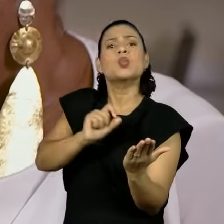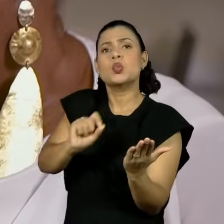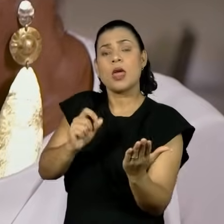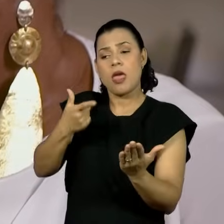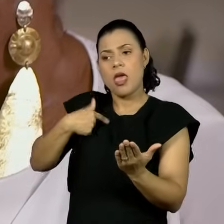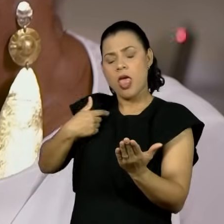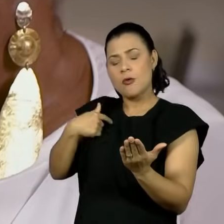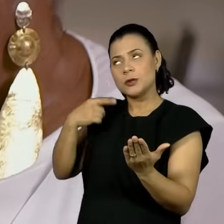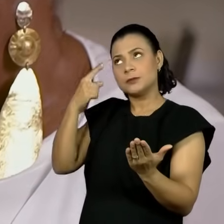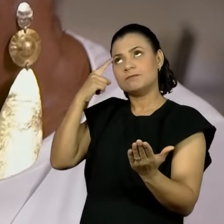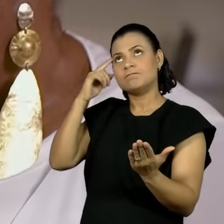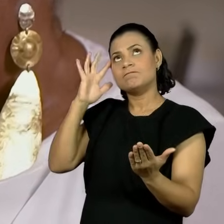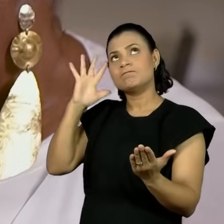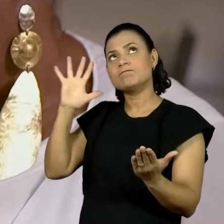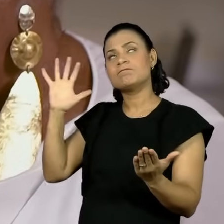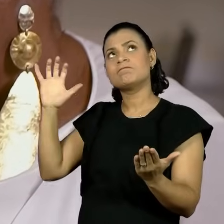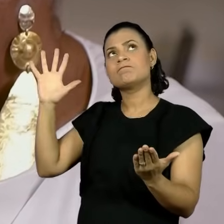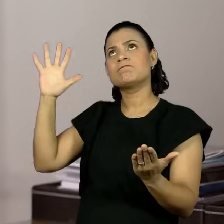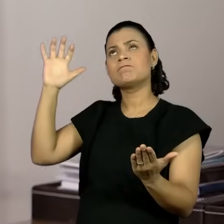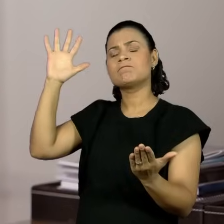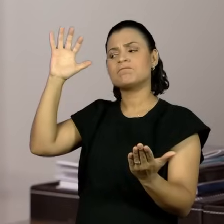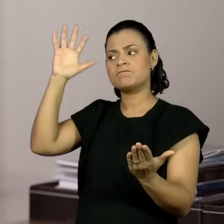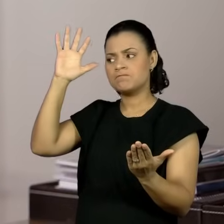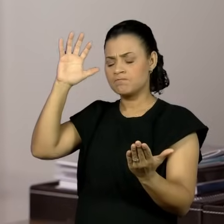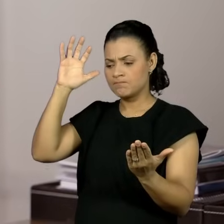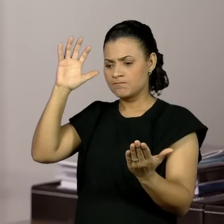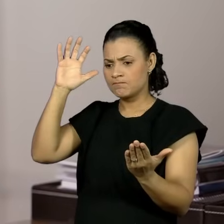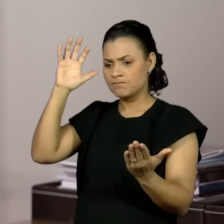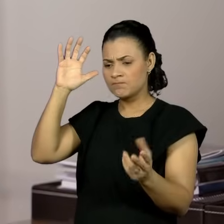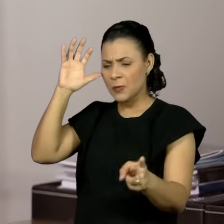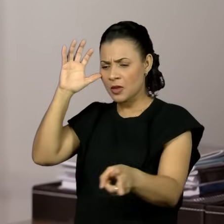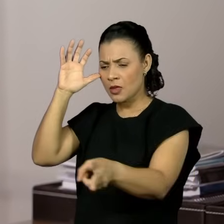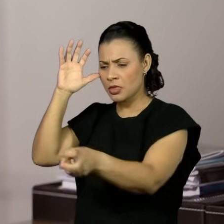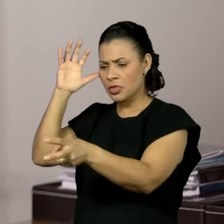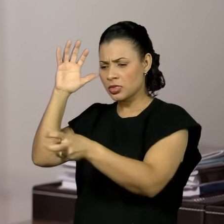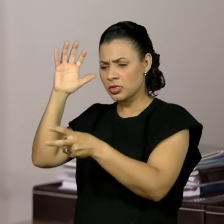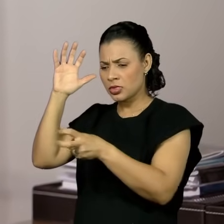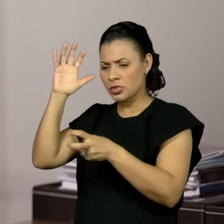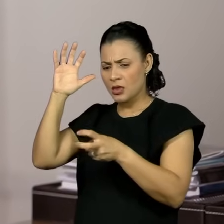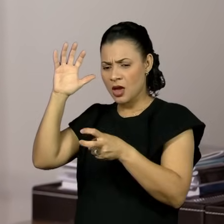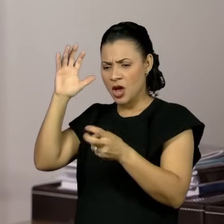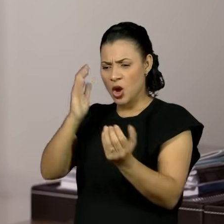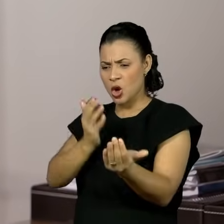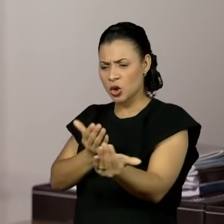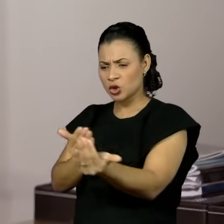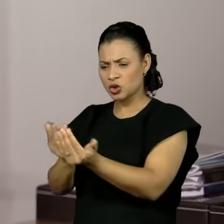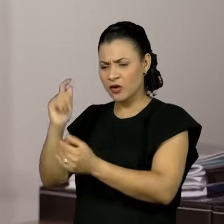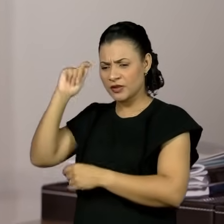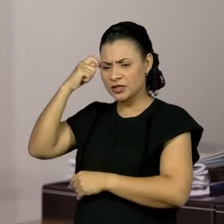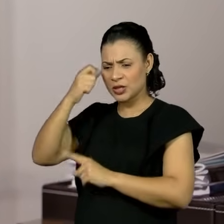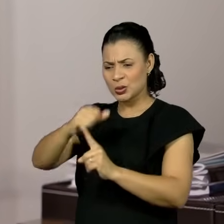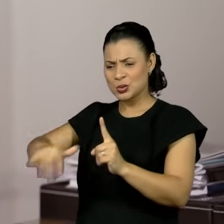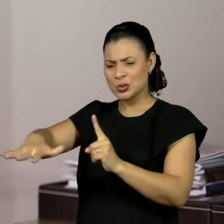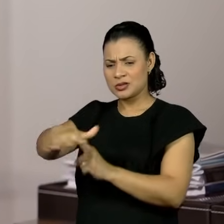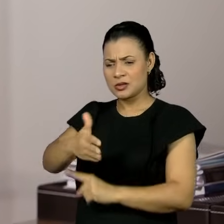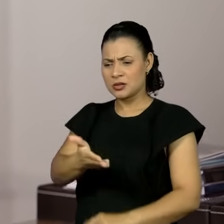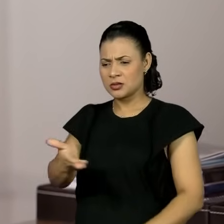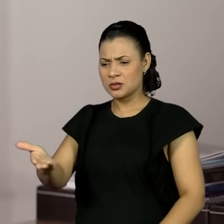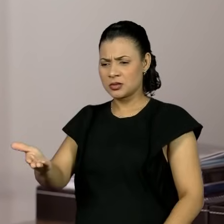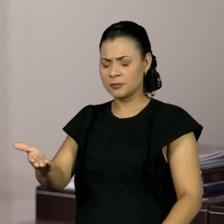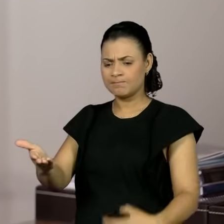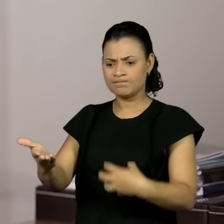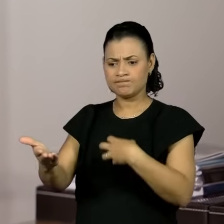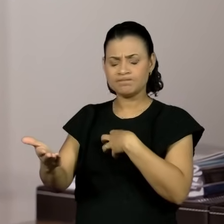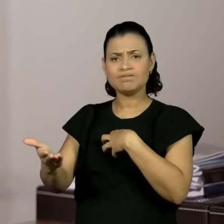observando o que acontece com os jovens negros na sociedade brasileira. O